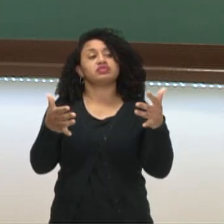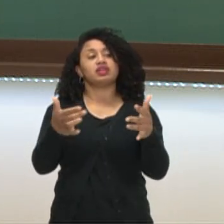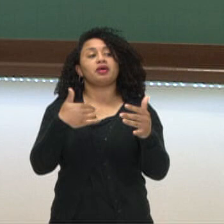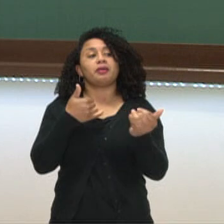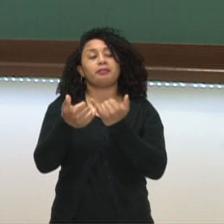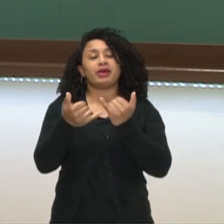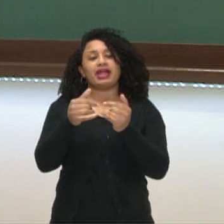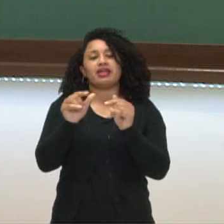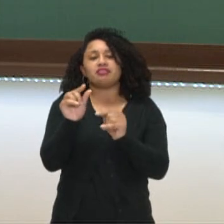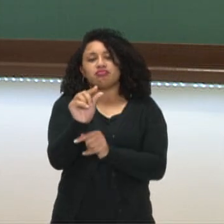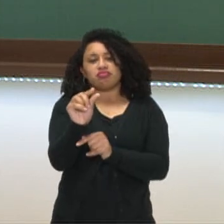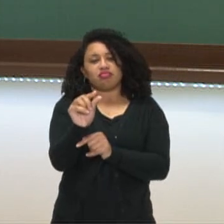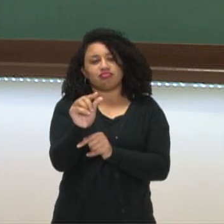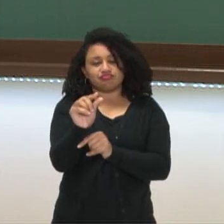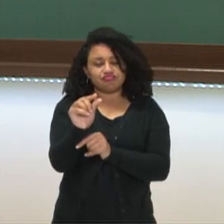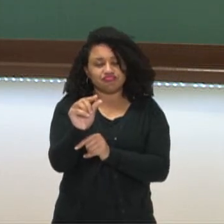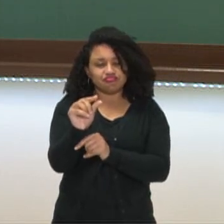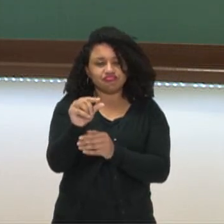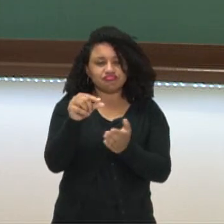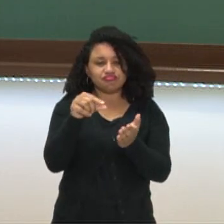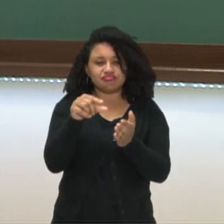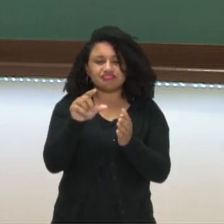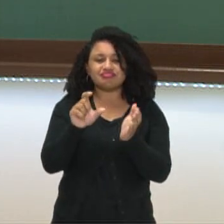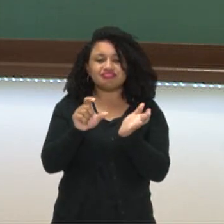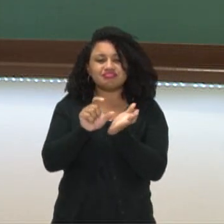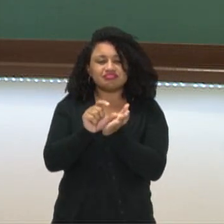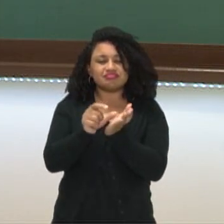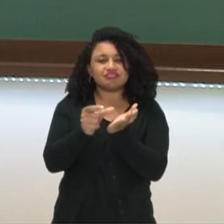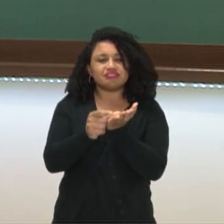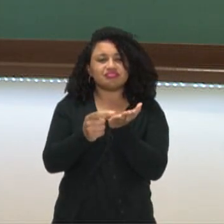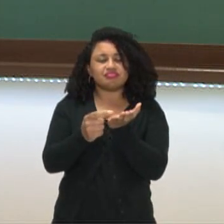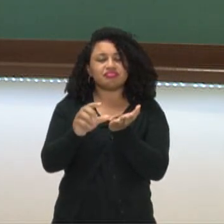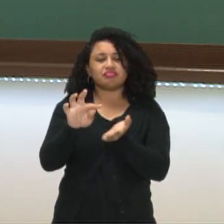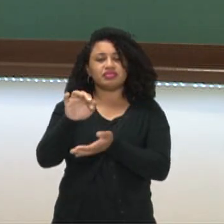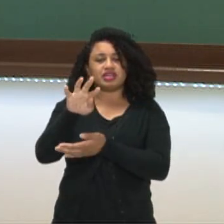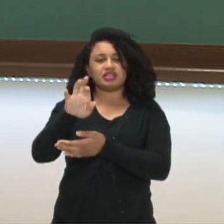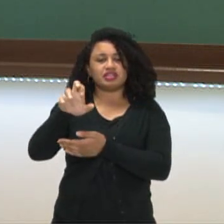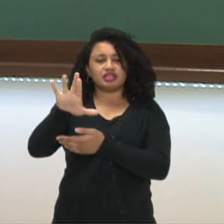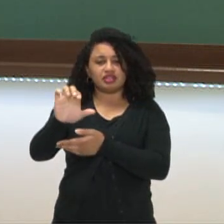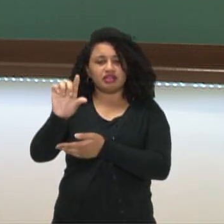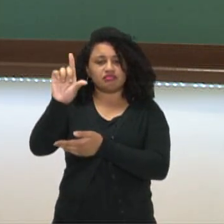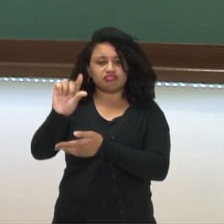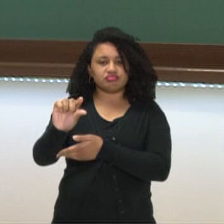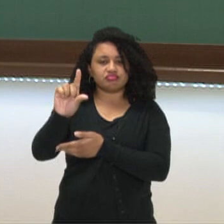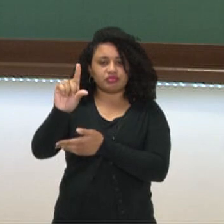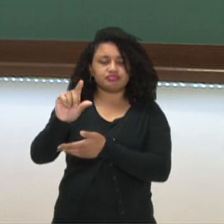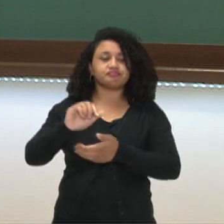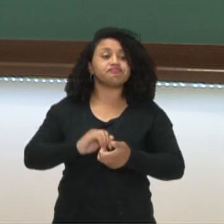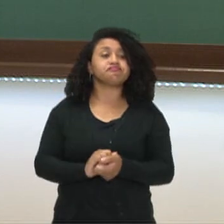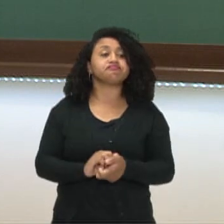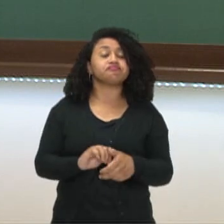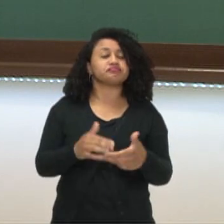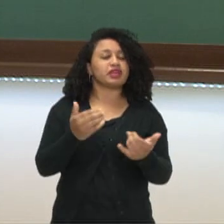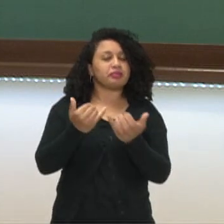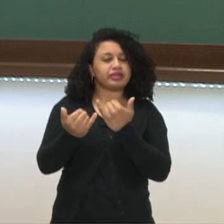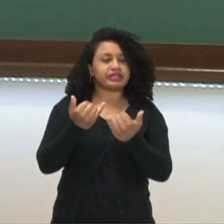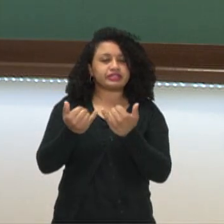como mini baterias, tá? Então o que vale para os capacitores vão valer também para as baterias, tá bom? Então vamos